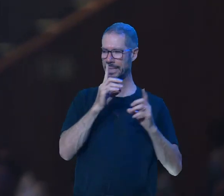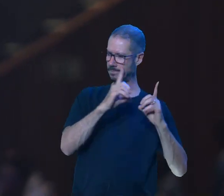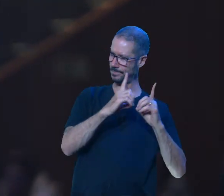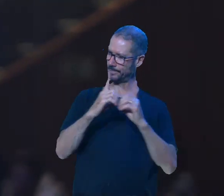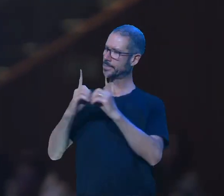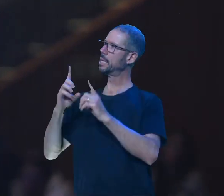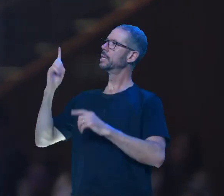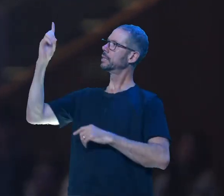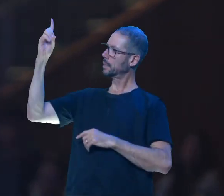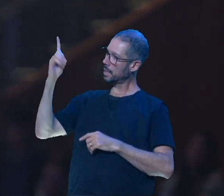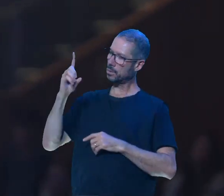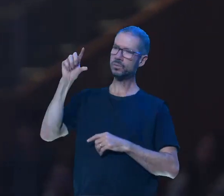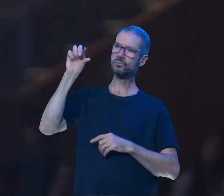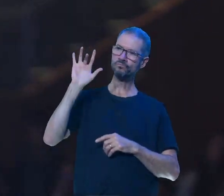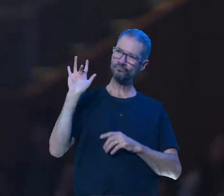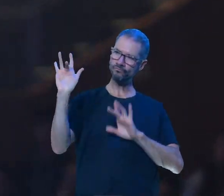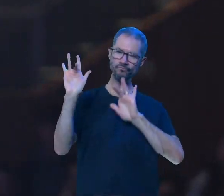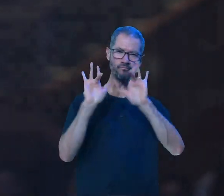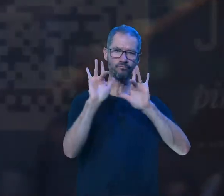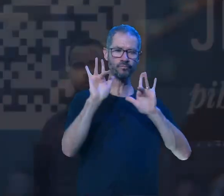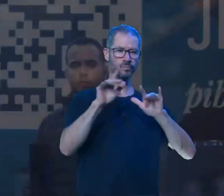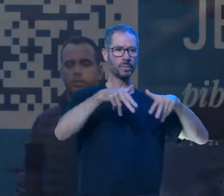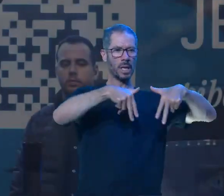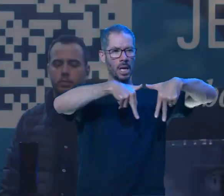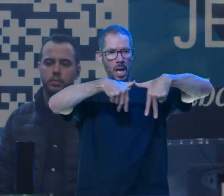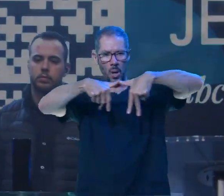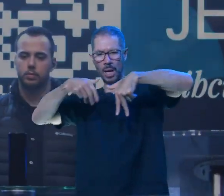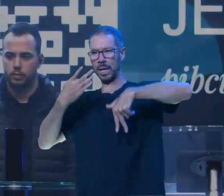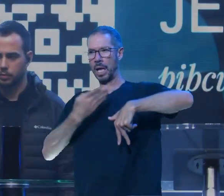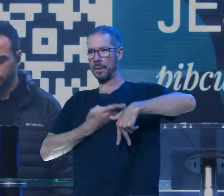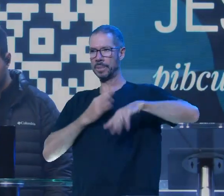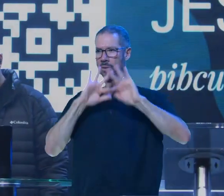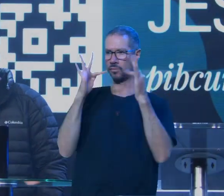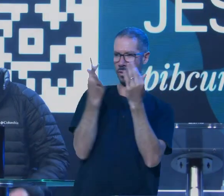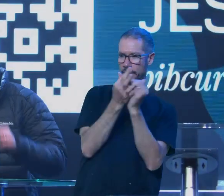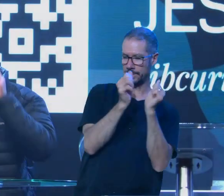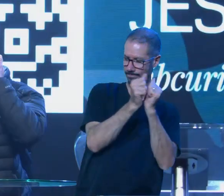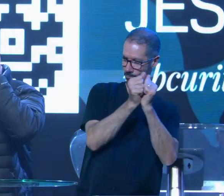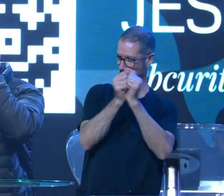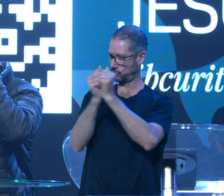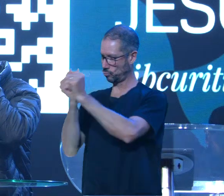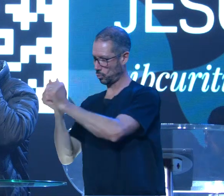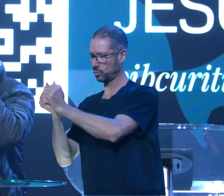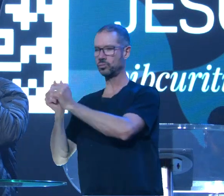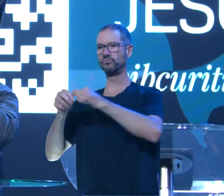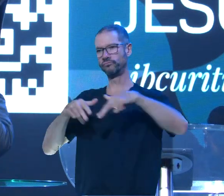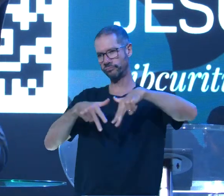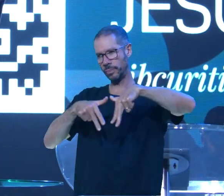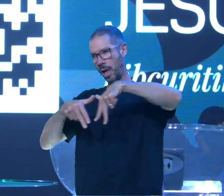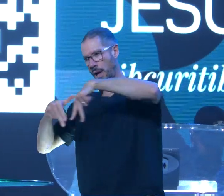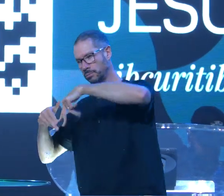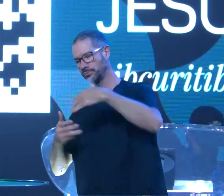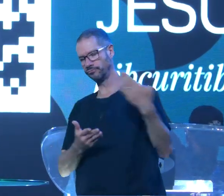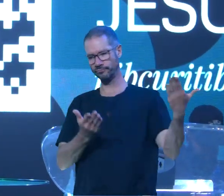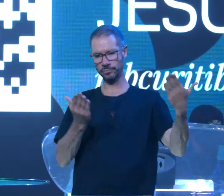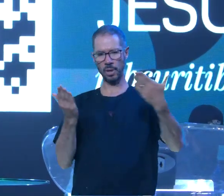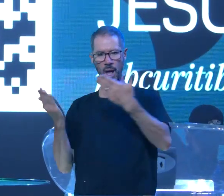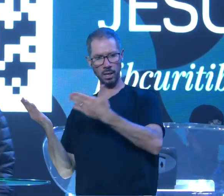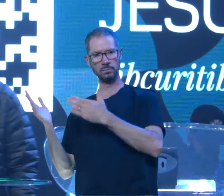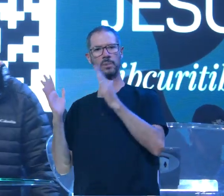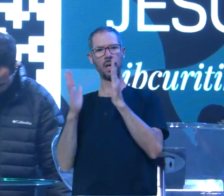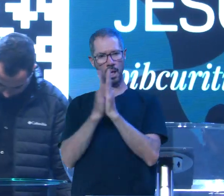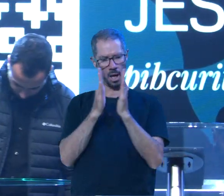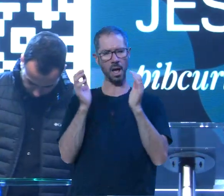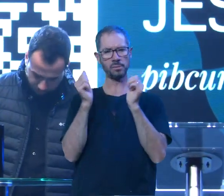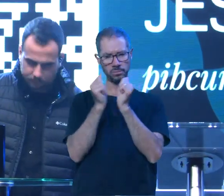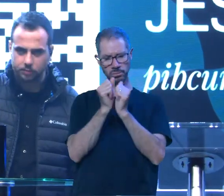Se Deus falou com você, talvez você veio com alguém para cá, algum amigo, algum familiar, algum parente. Traz junto, vem para cá. A gente quer orar junto